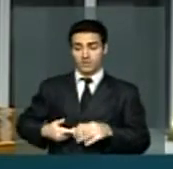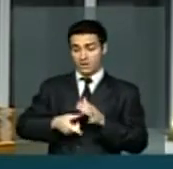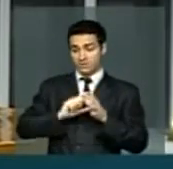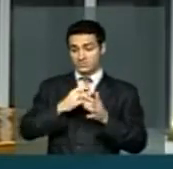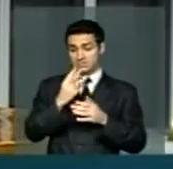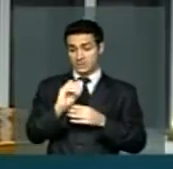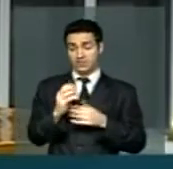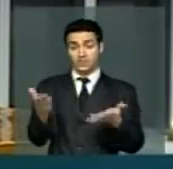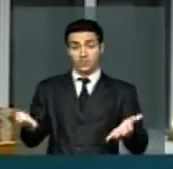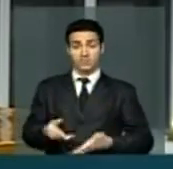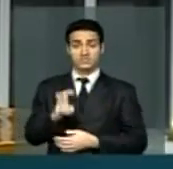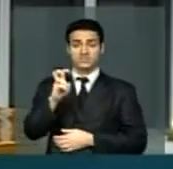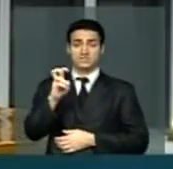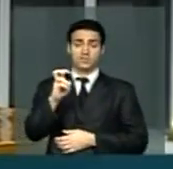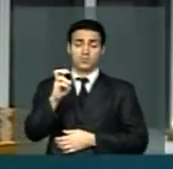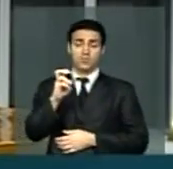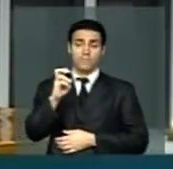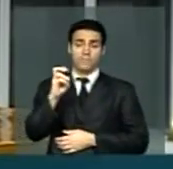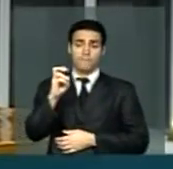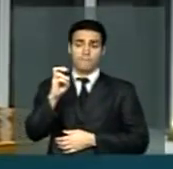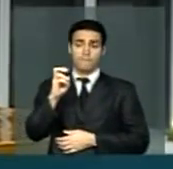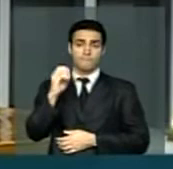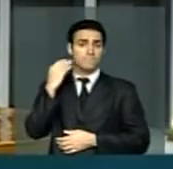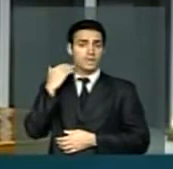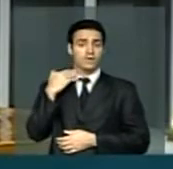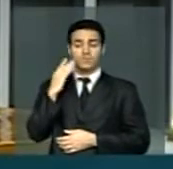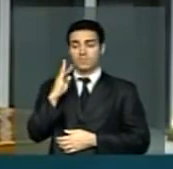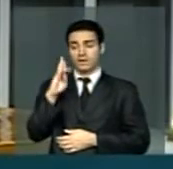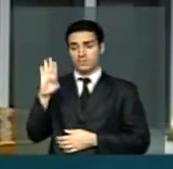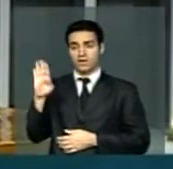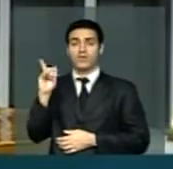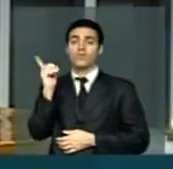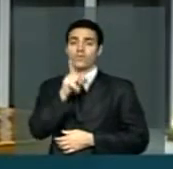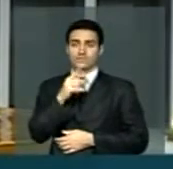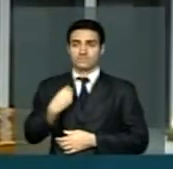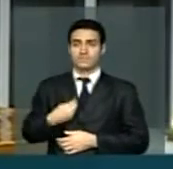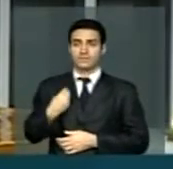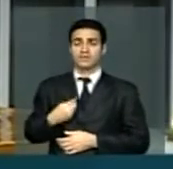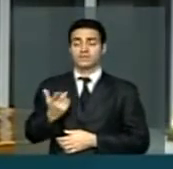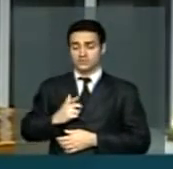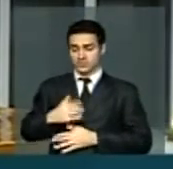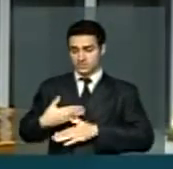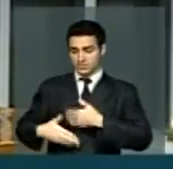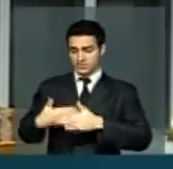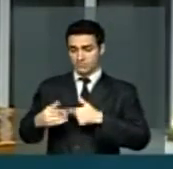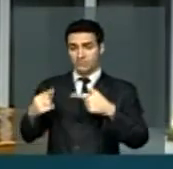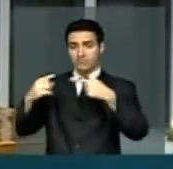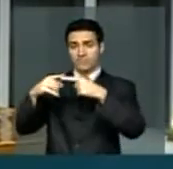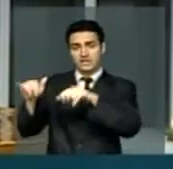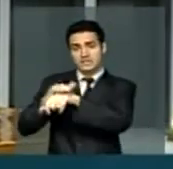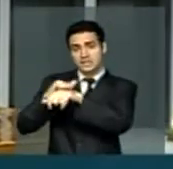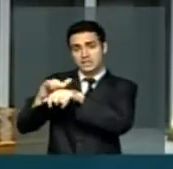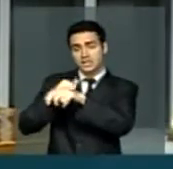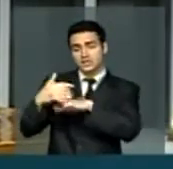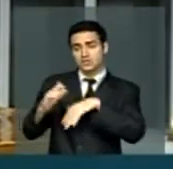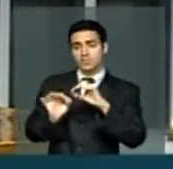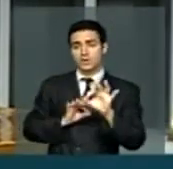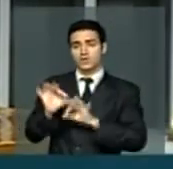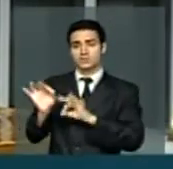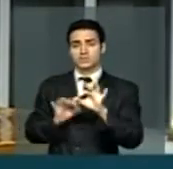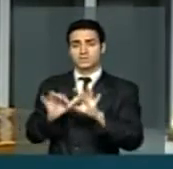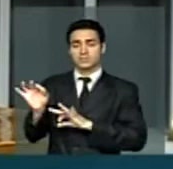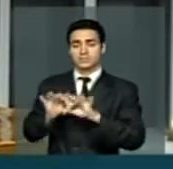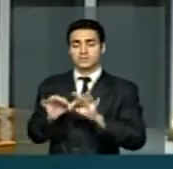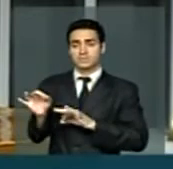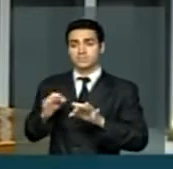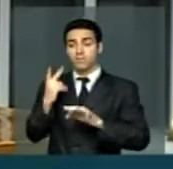bancos, hoje somos apenas 5 bancos. O BRB sobreviveu, estava em pleno desenvolvimento estratégico de um processo de planejamento